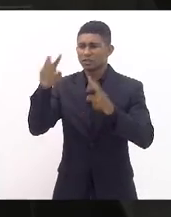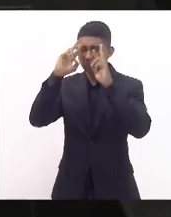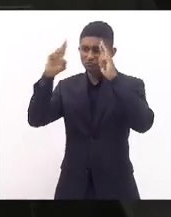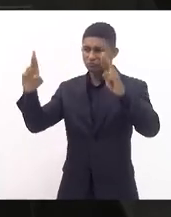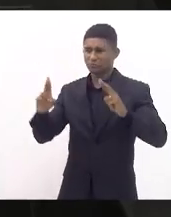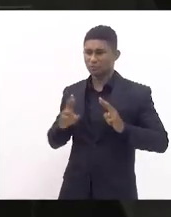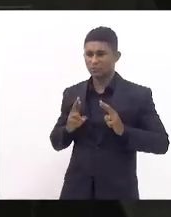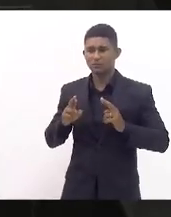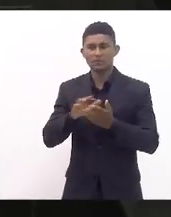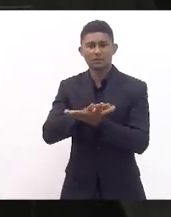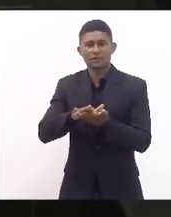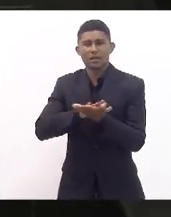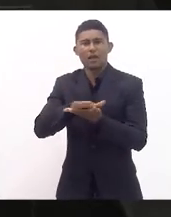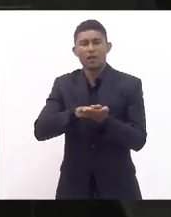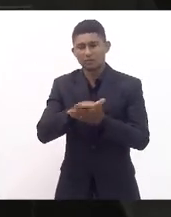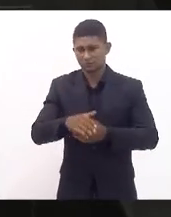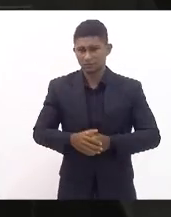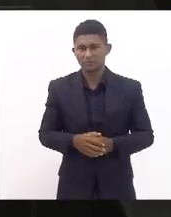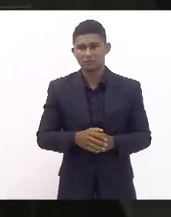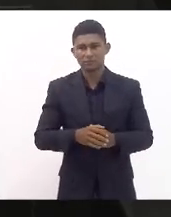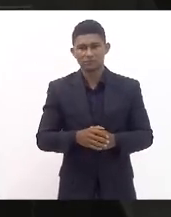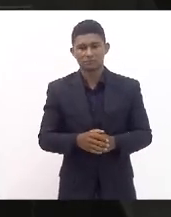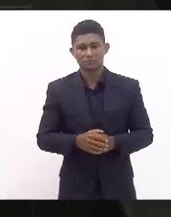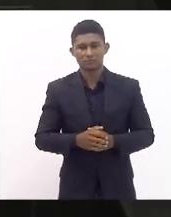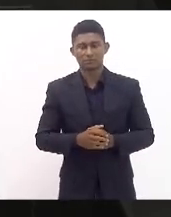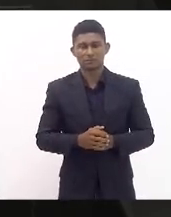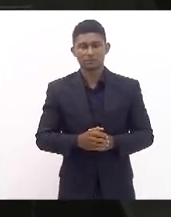relação a nós, parlamentares mulheres.